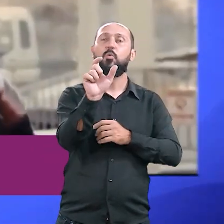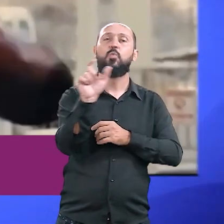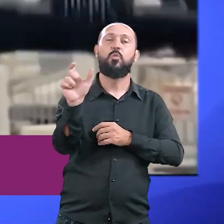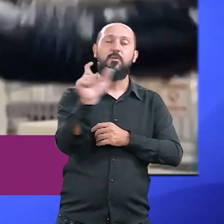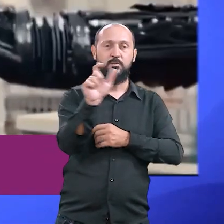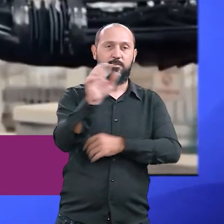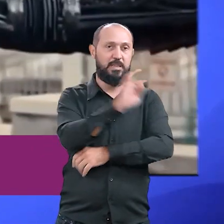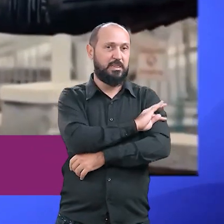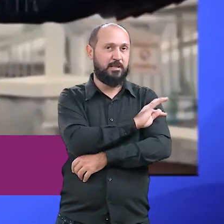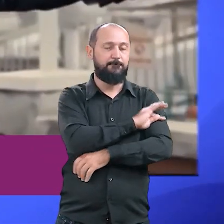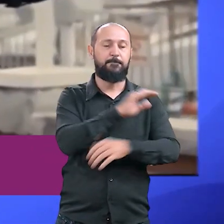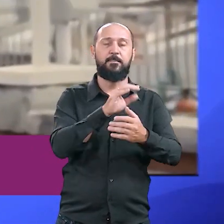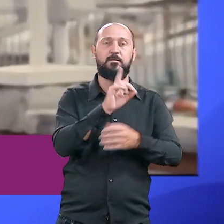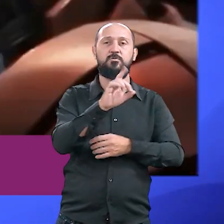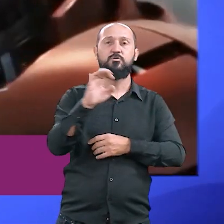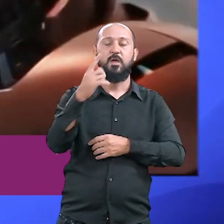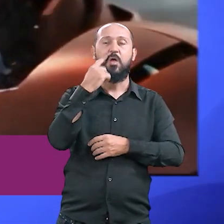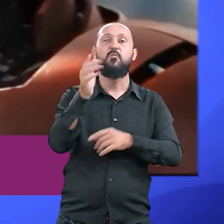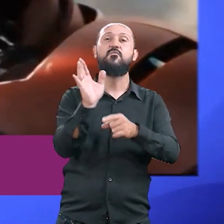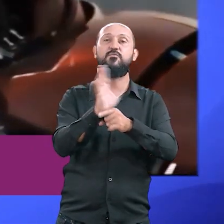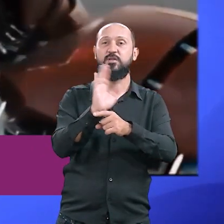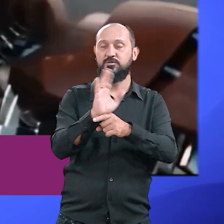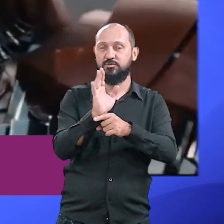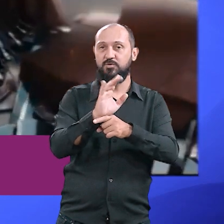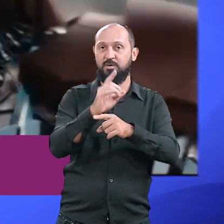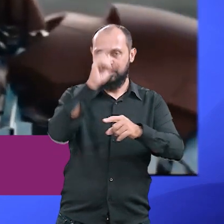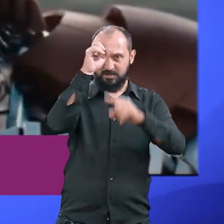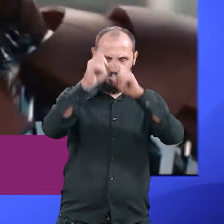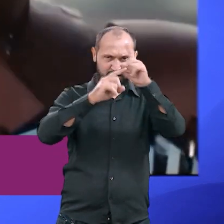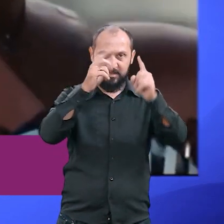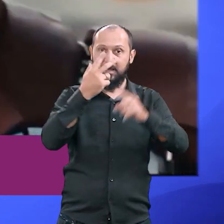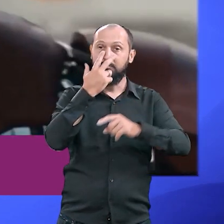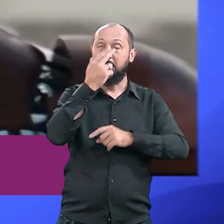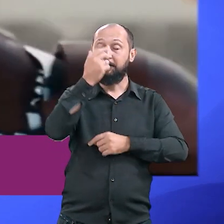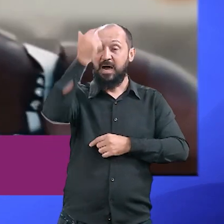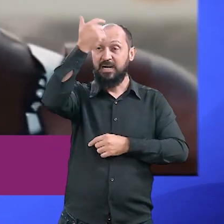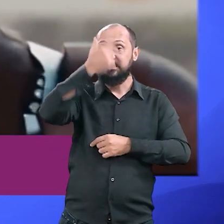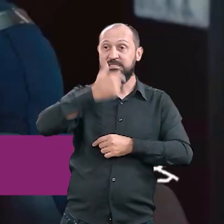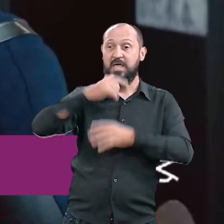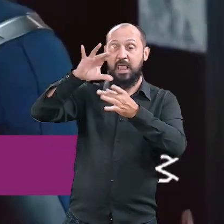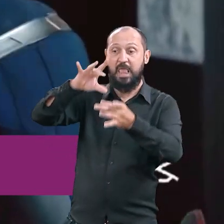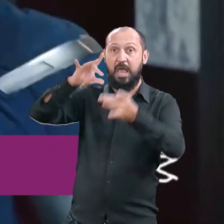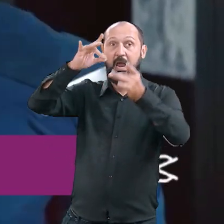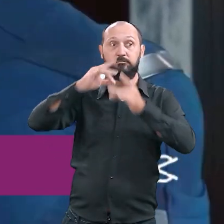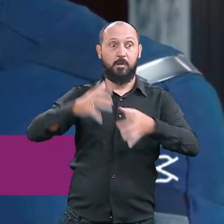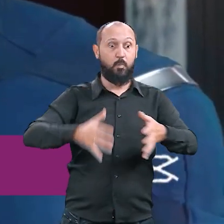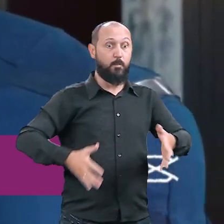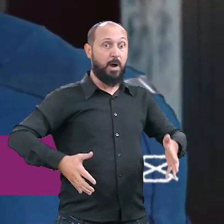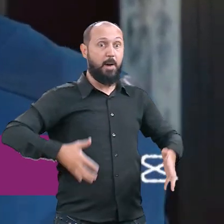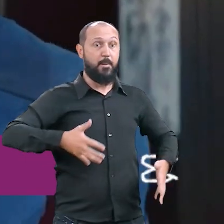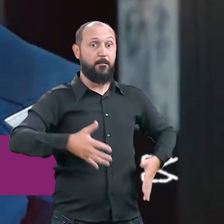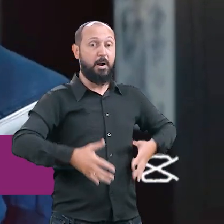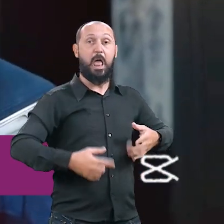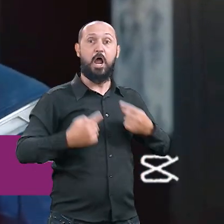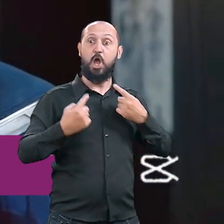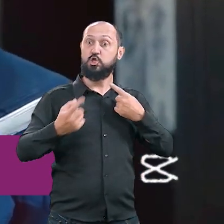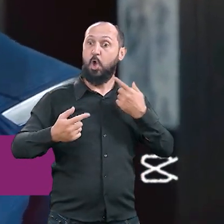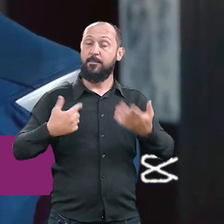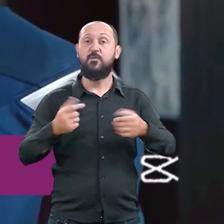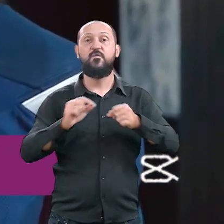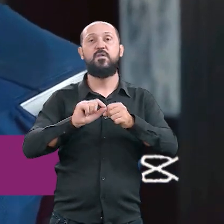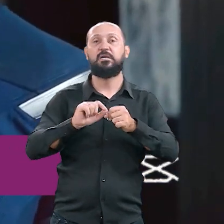WhatsApp um conteúdo de fake news, eu corro o risco de perder o direito de ser eleito. Então, essa é